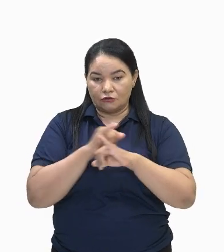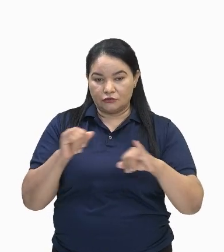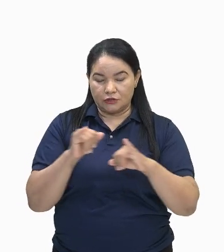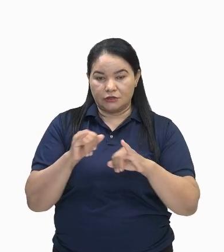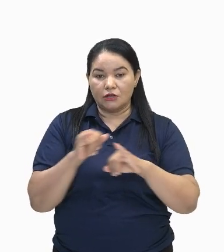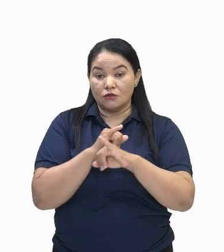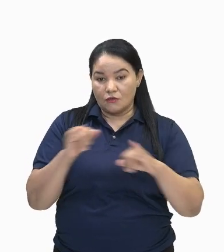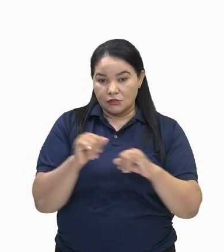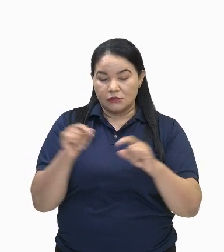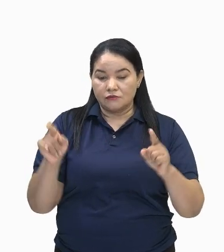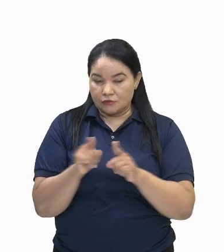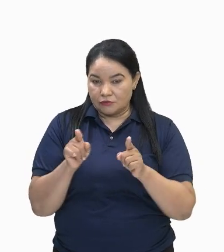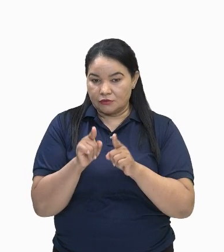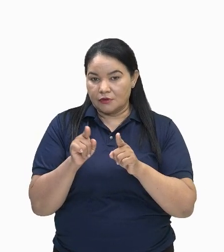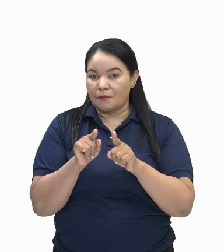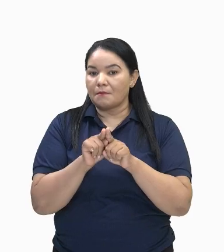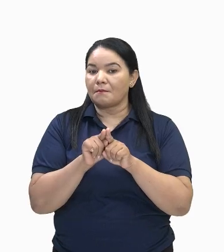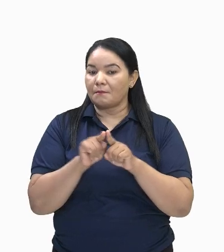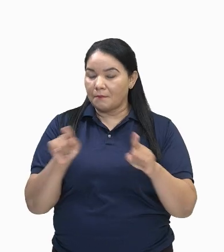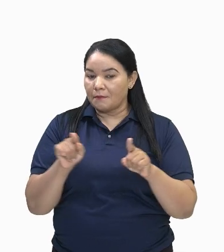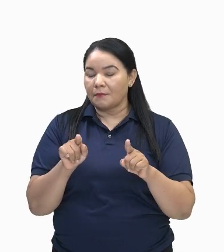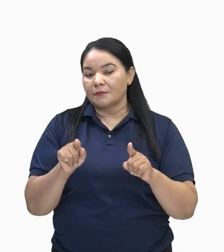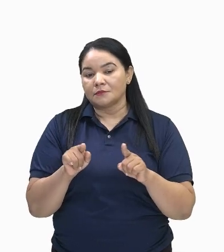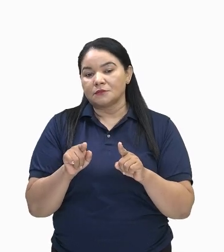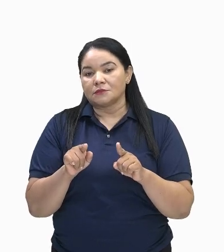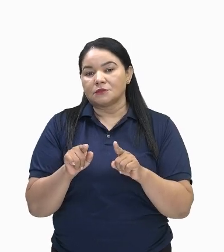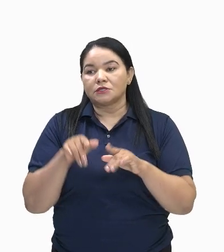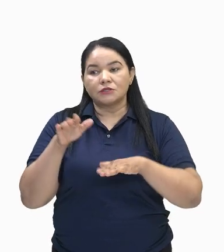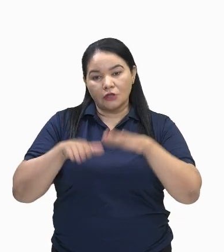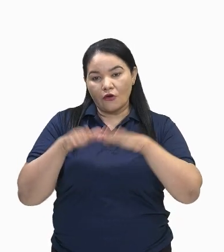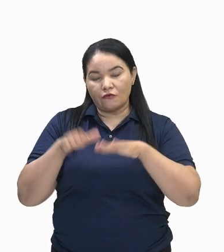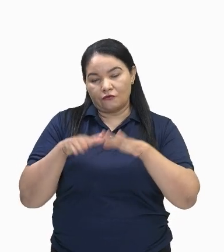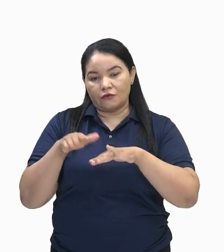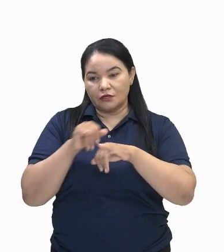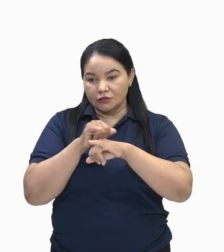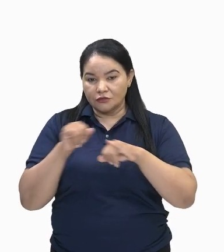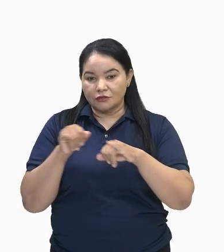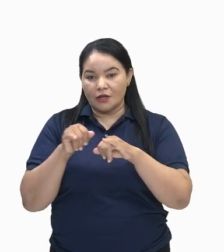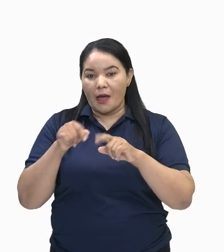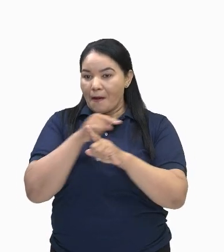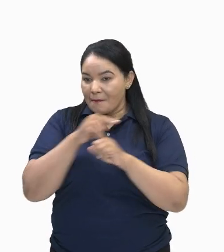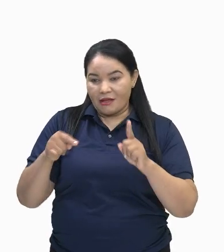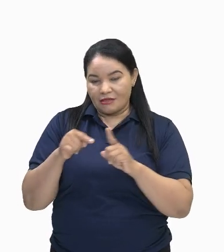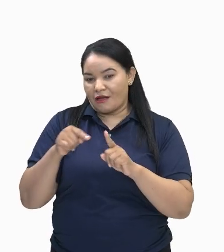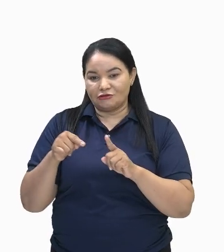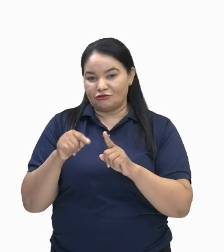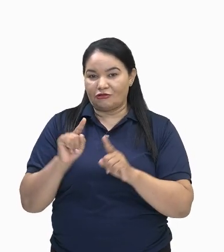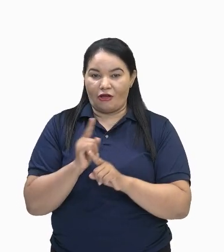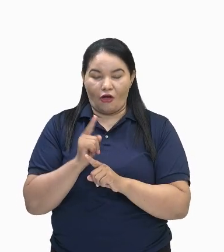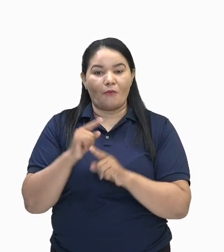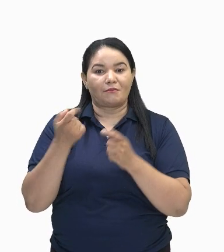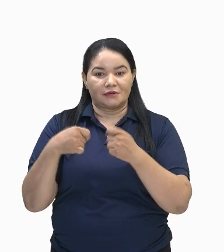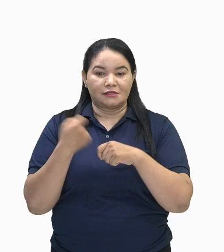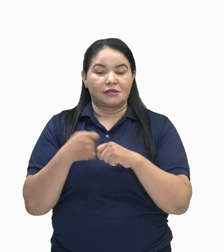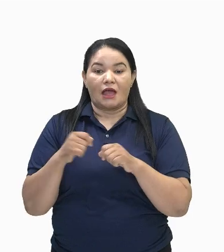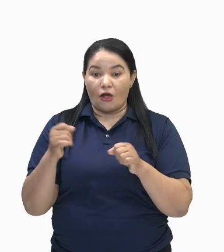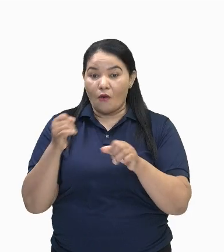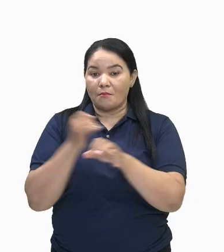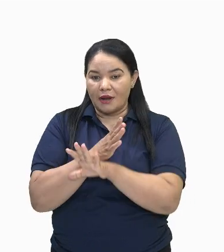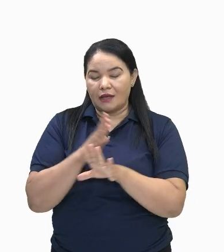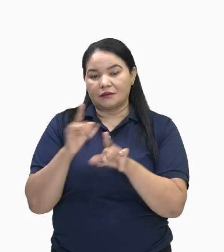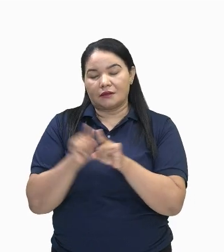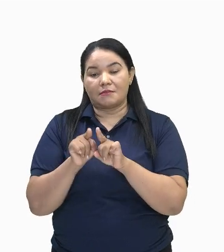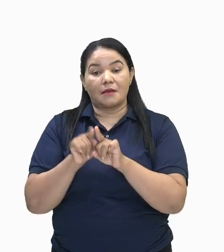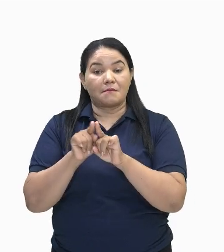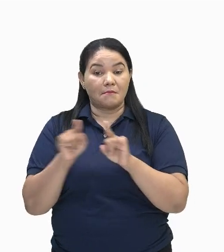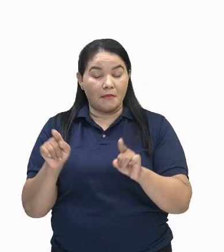né? Isso não quer dizer também que ela venha pela metade, né, que você não compreenda, mas ela vai ter os